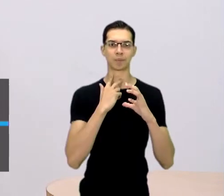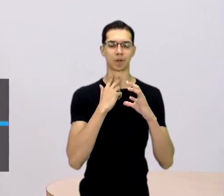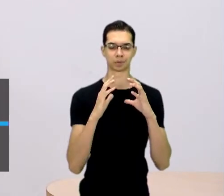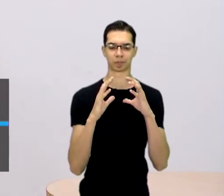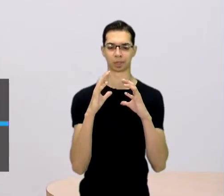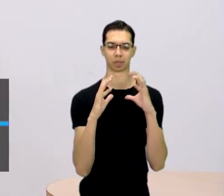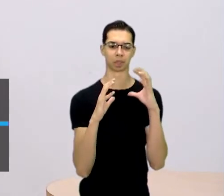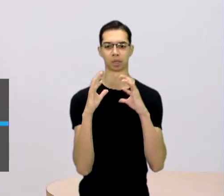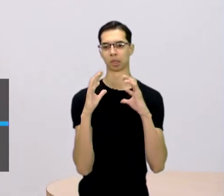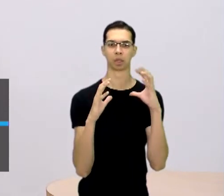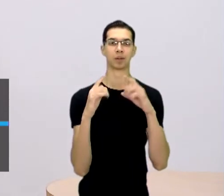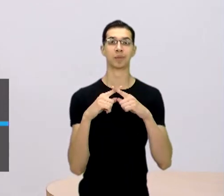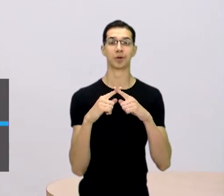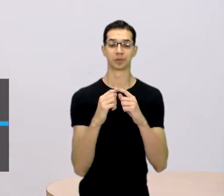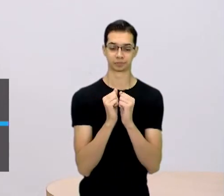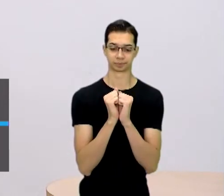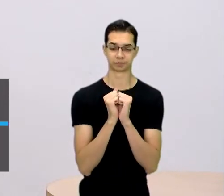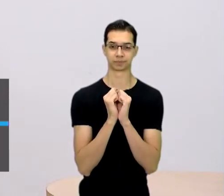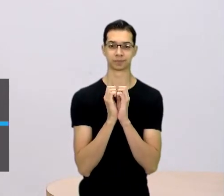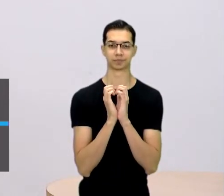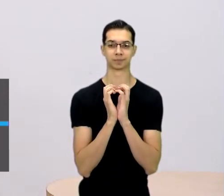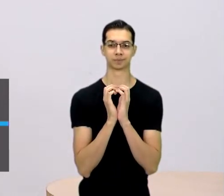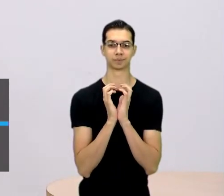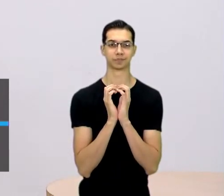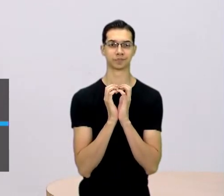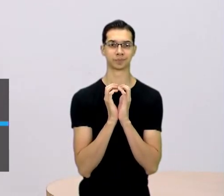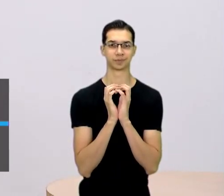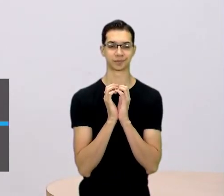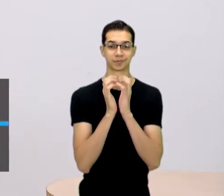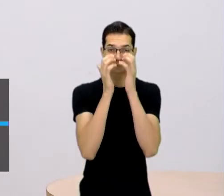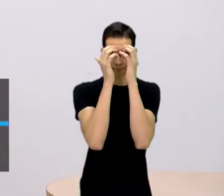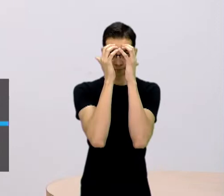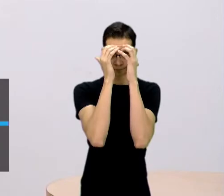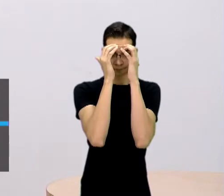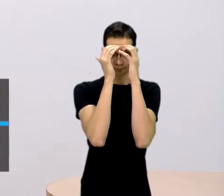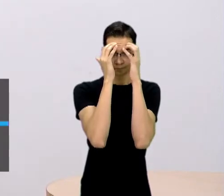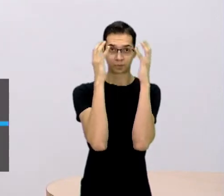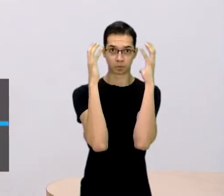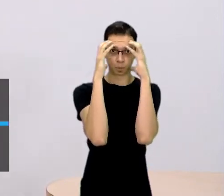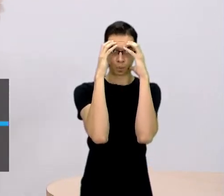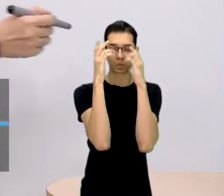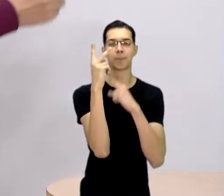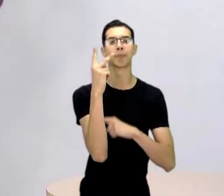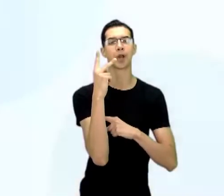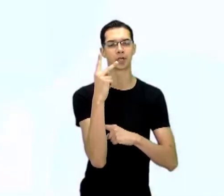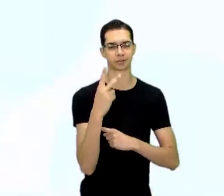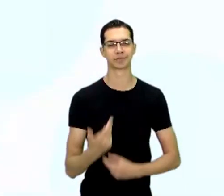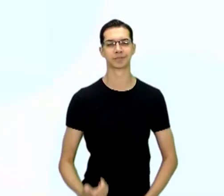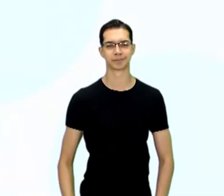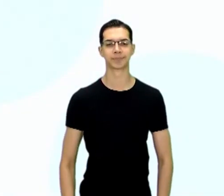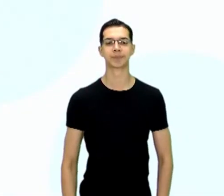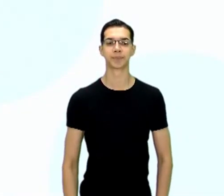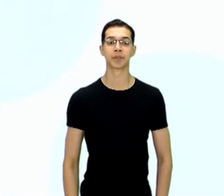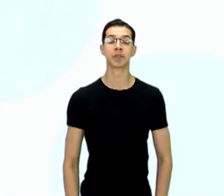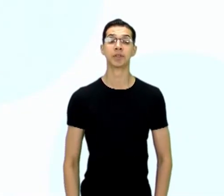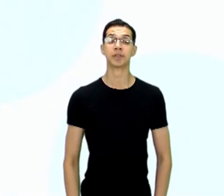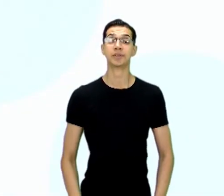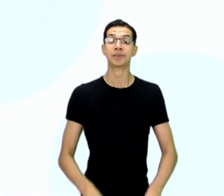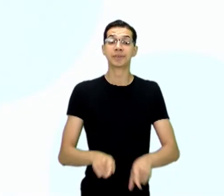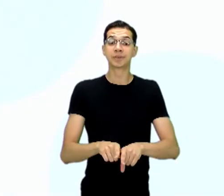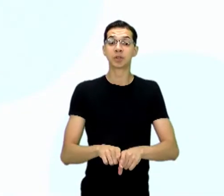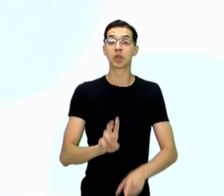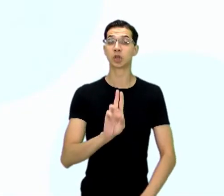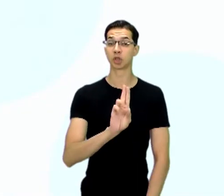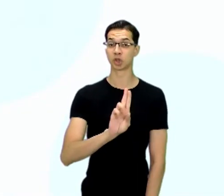o meu cérebro e o meu sistema nervoso central. Além disso, a gente tem também, olha só, que são ossos